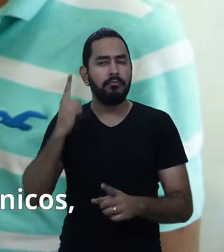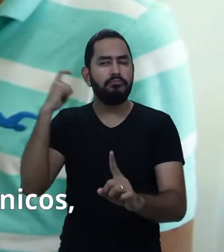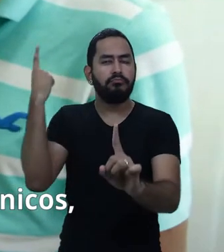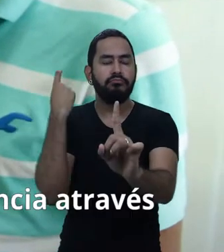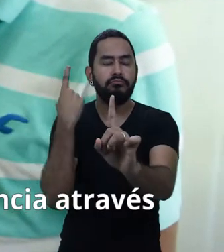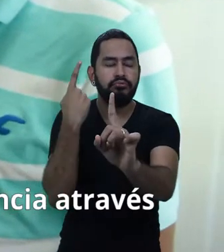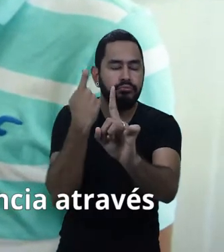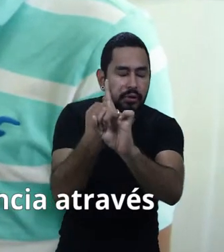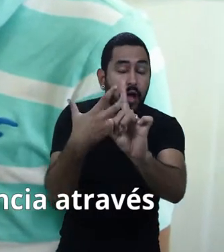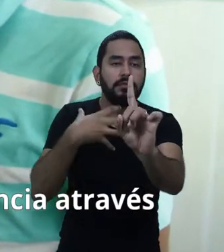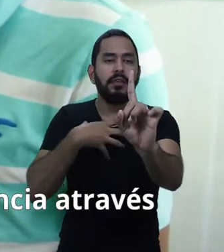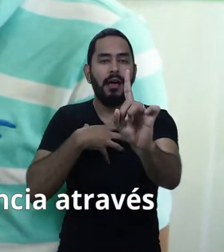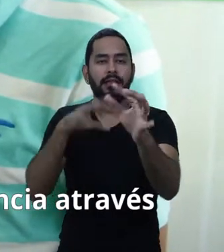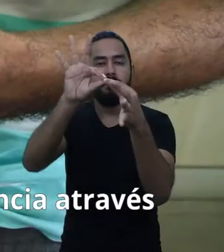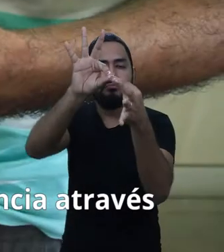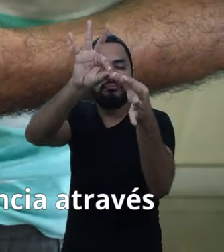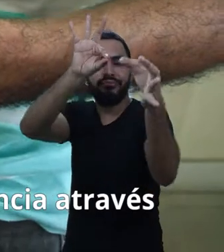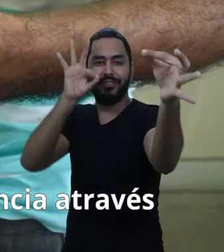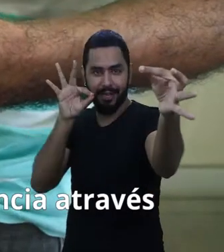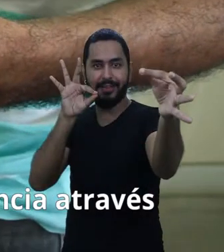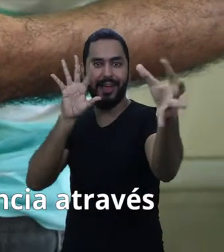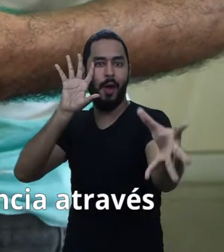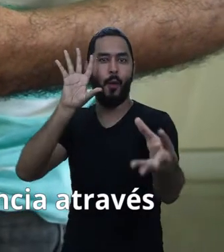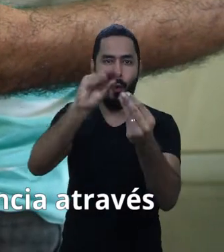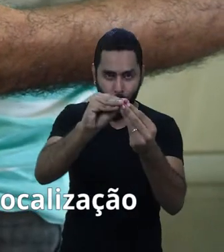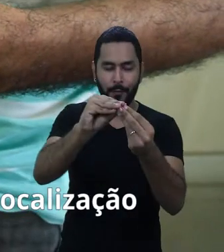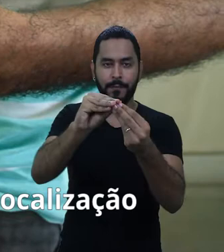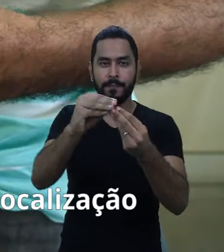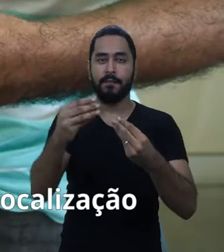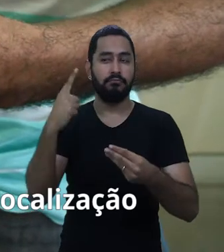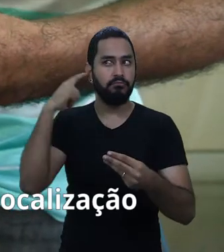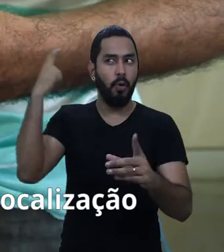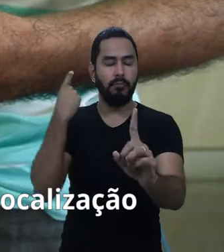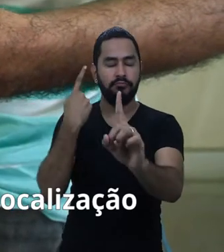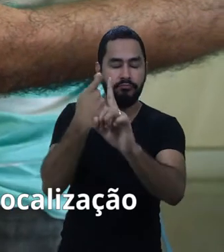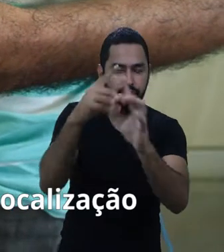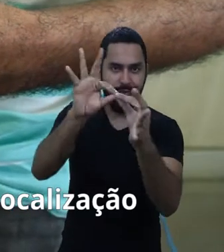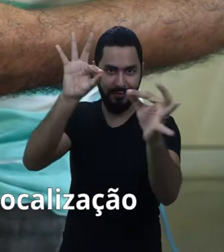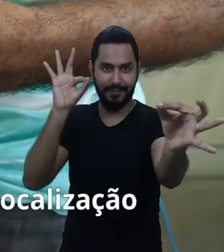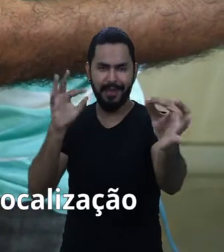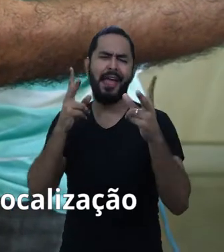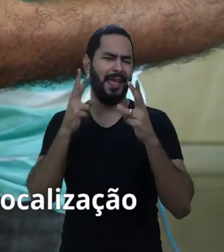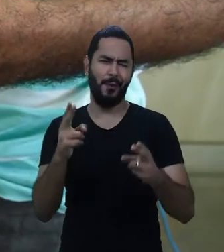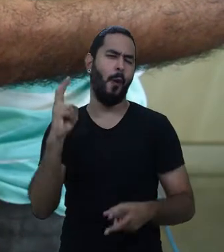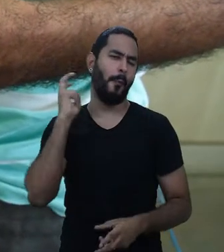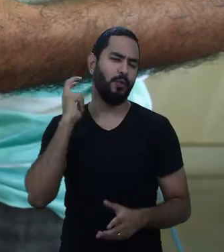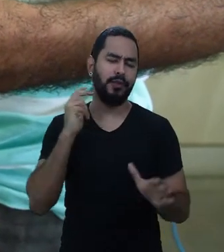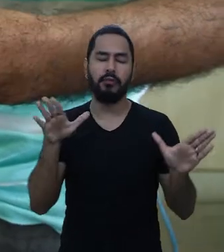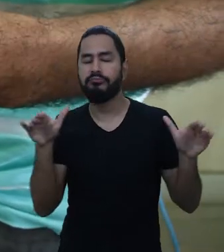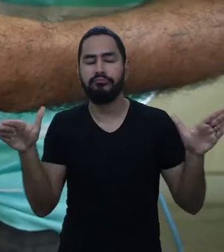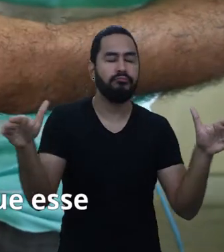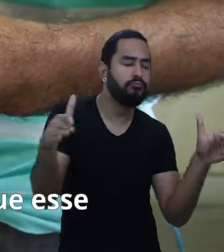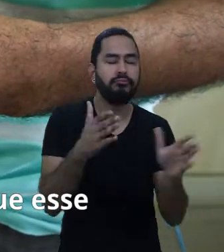ultrassônicos, que são sensores capazes de pegar a distância através da emissão de som, assim como a ecolocalização de um